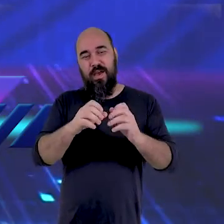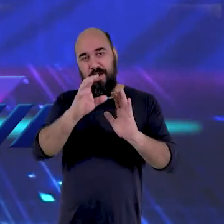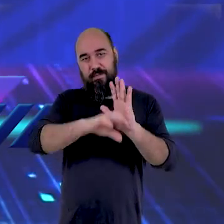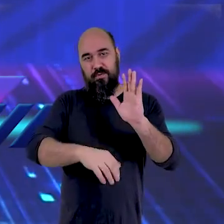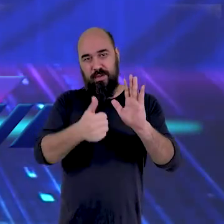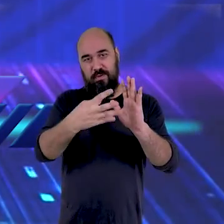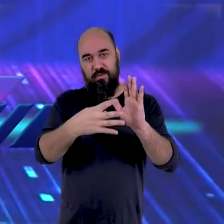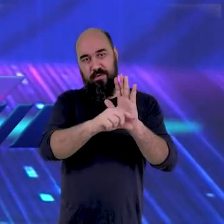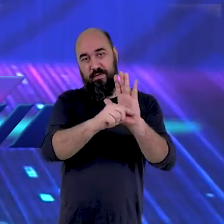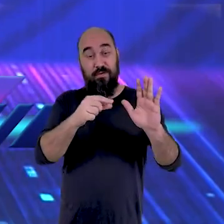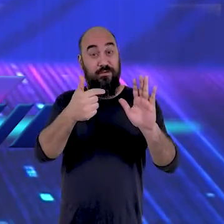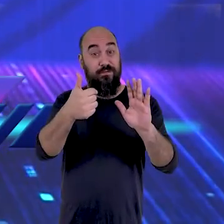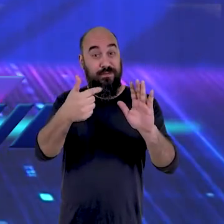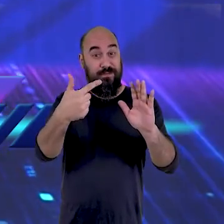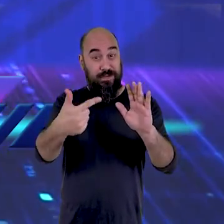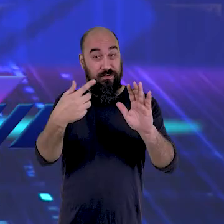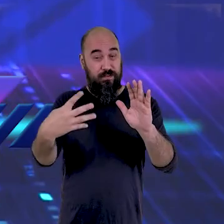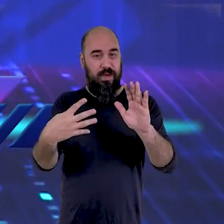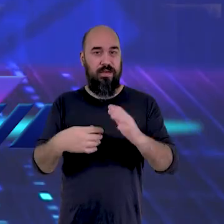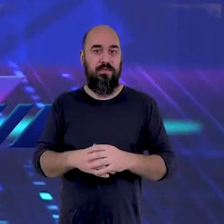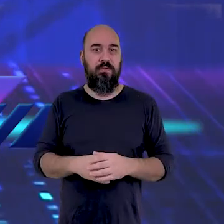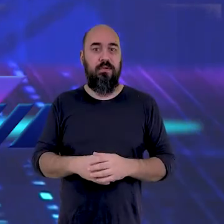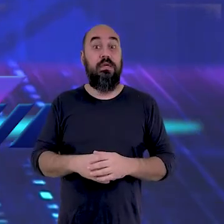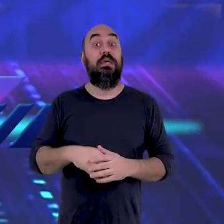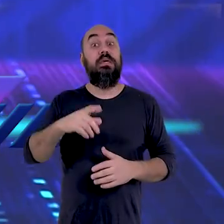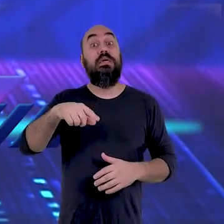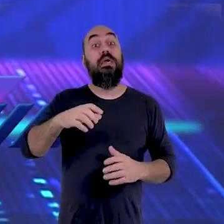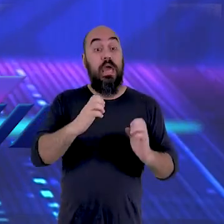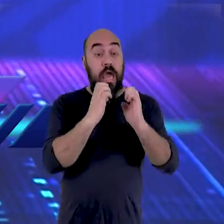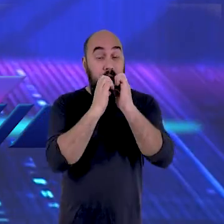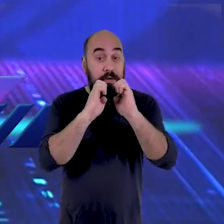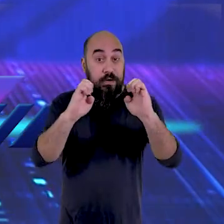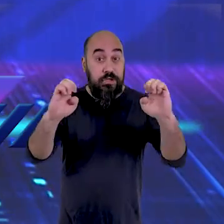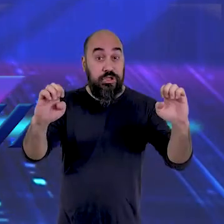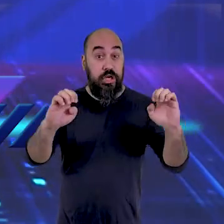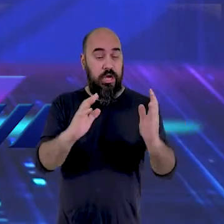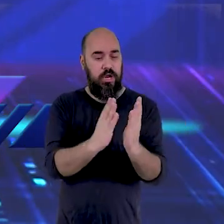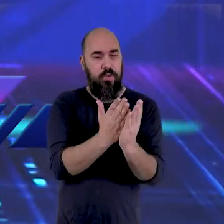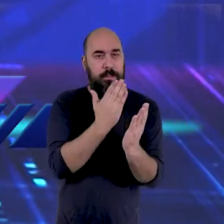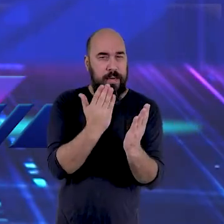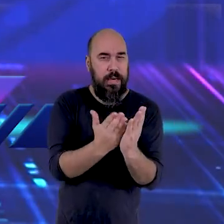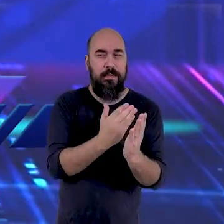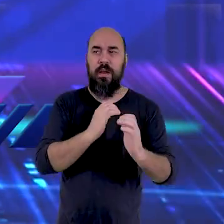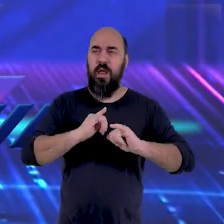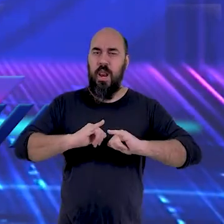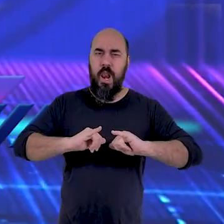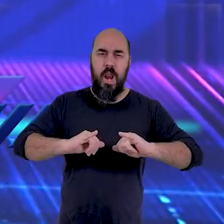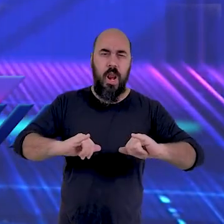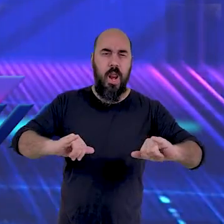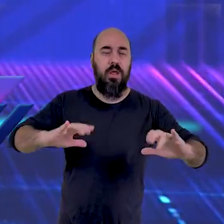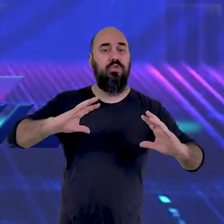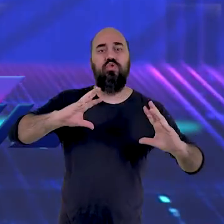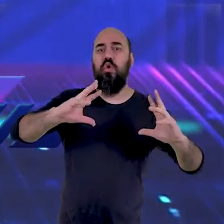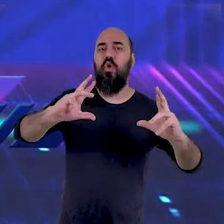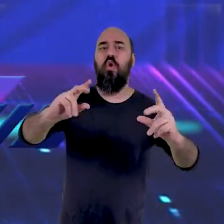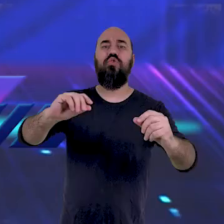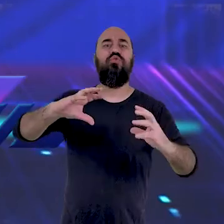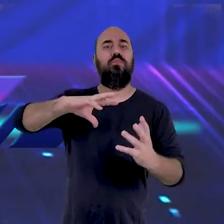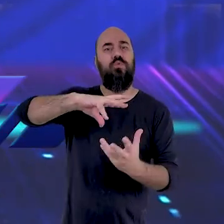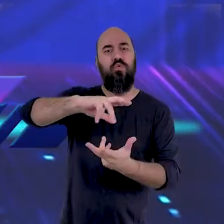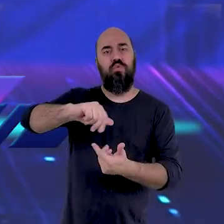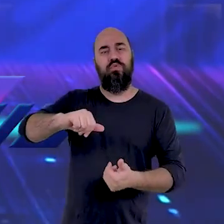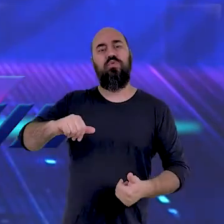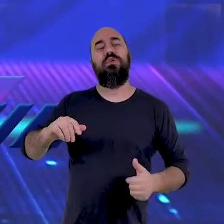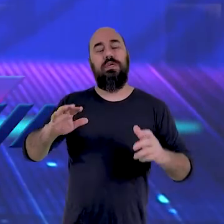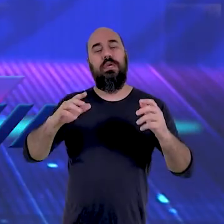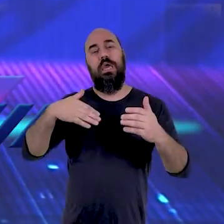onde Jesus diz assim, e será pregado este evangelho do reino por todo o mundo, para testemunho a todas